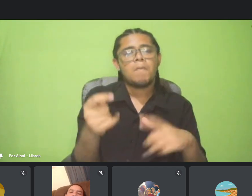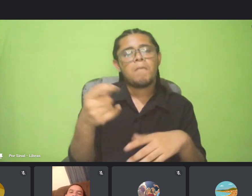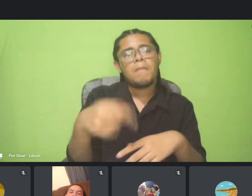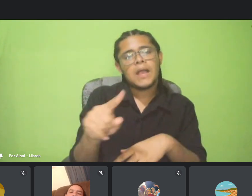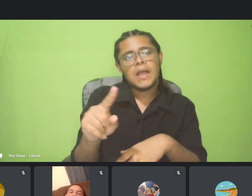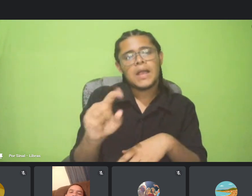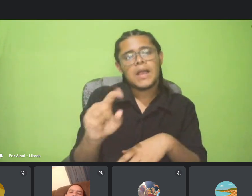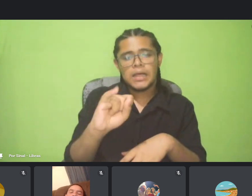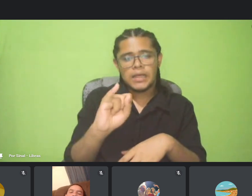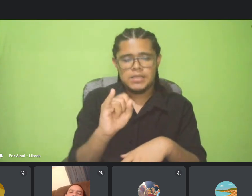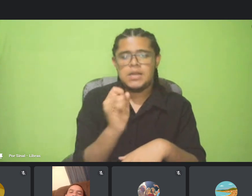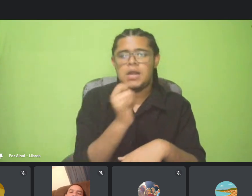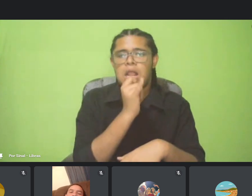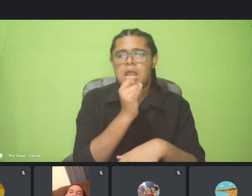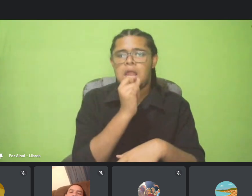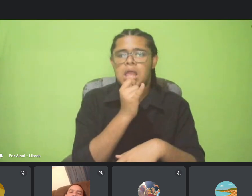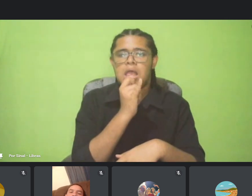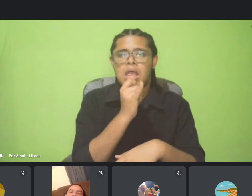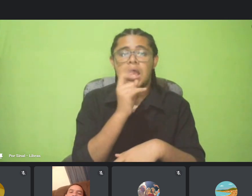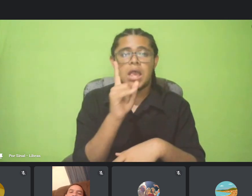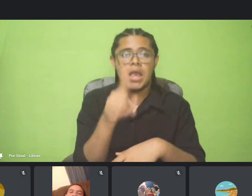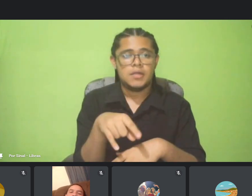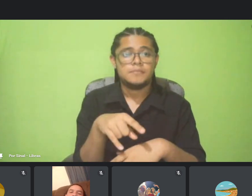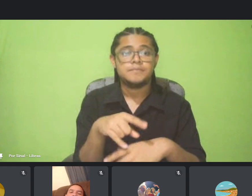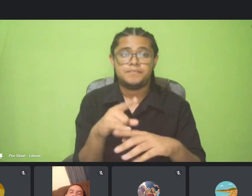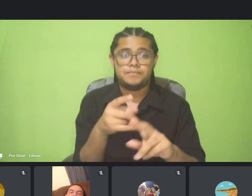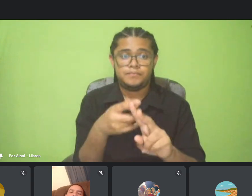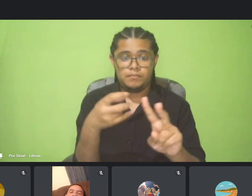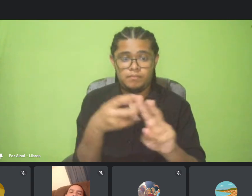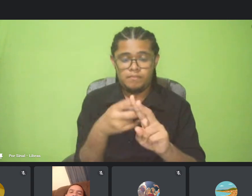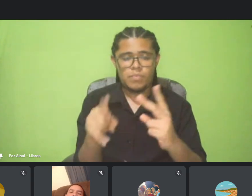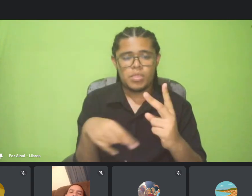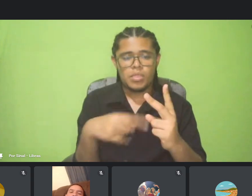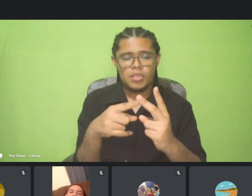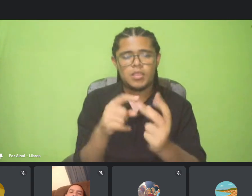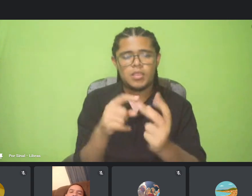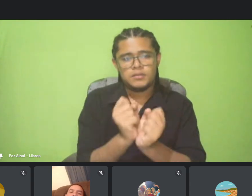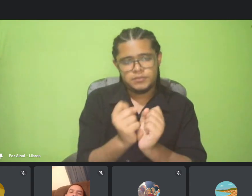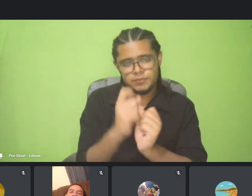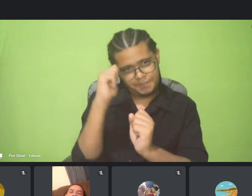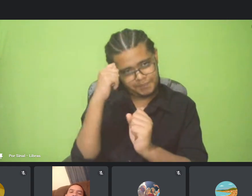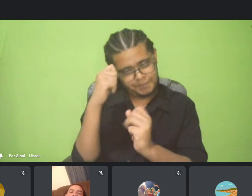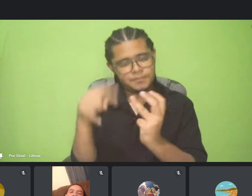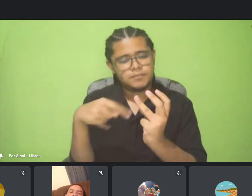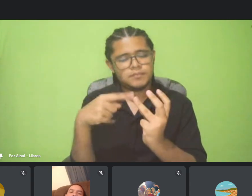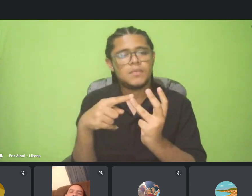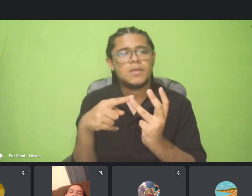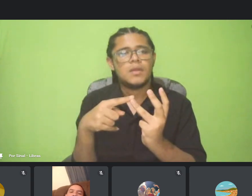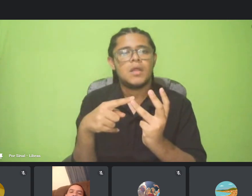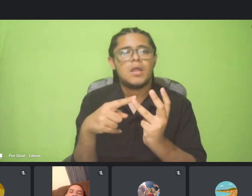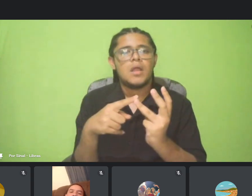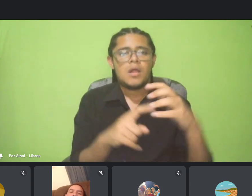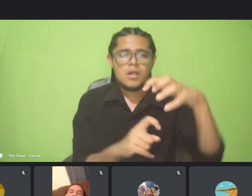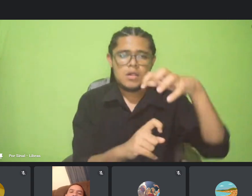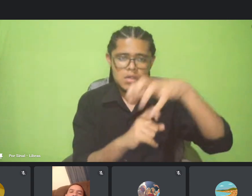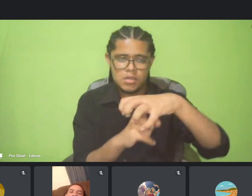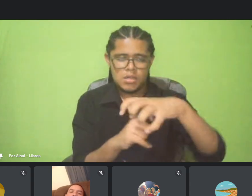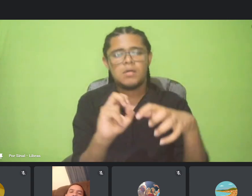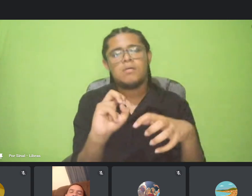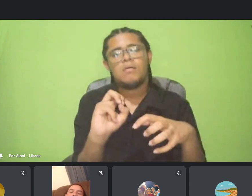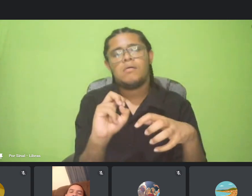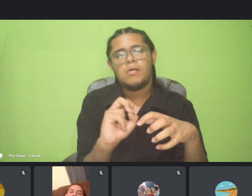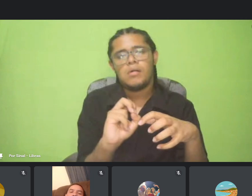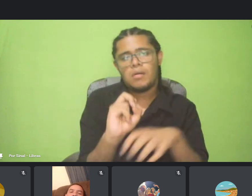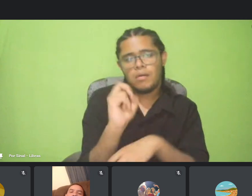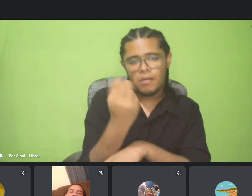pontos. Um, pertencentes à comunidade indígena, quilombola, cigana ou circense. Já sabíamos, porque a gente tem